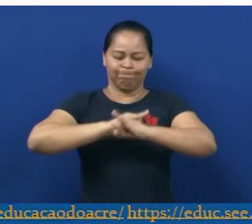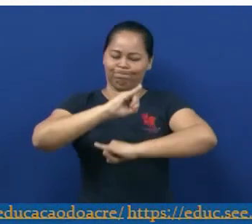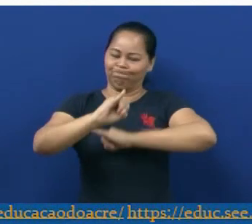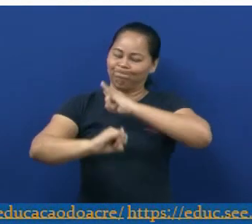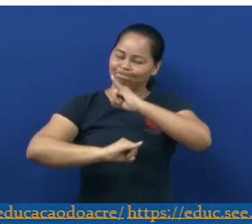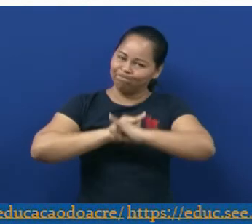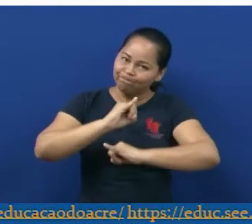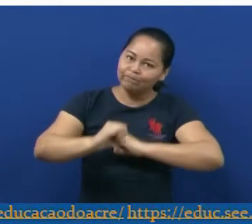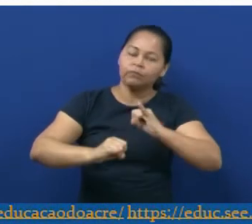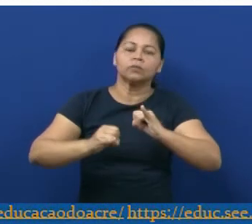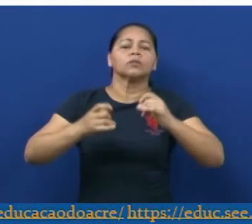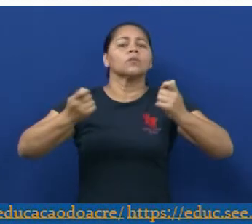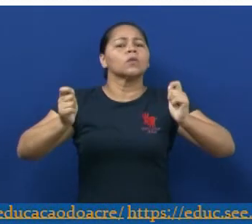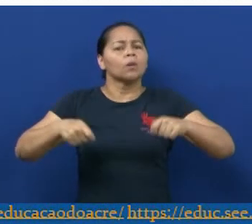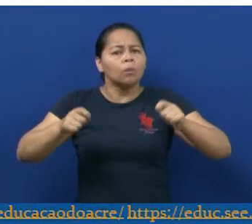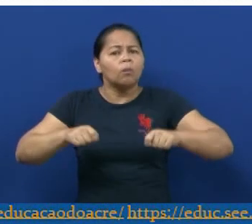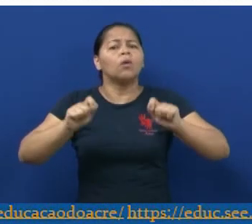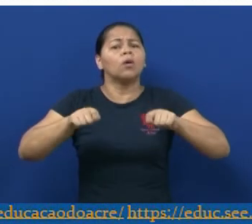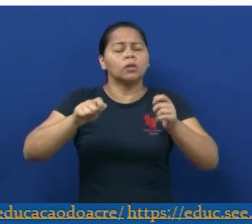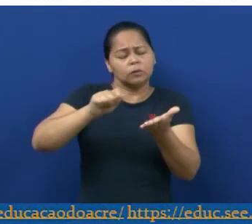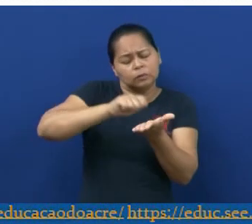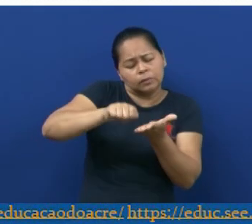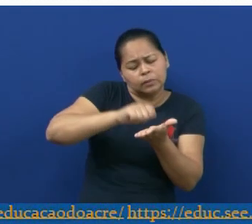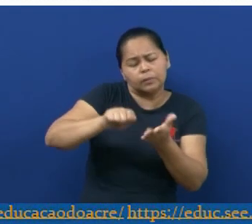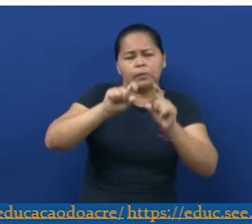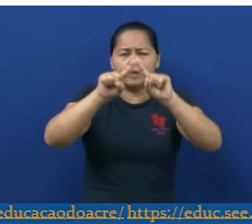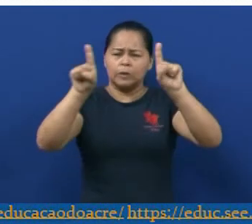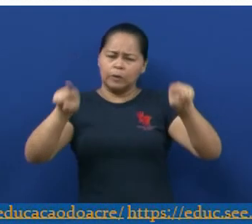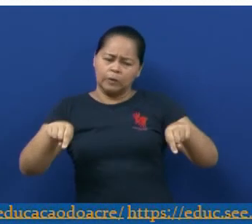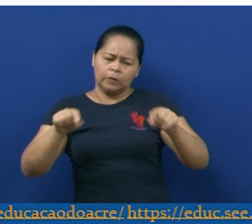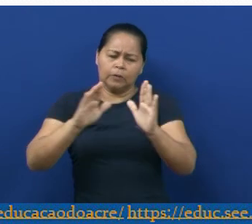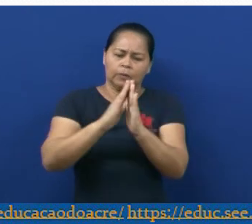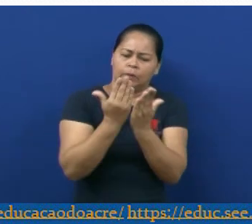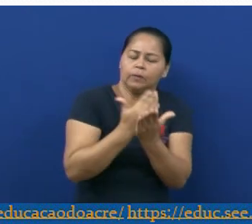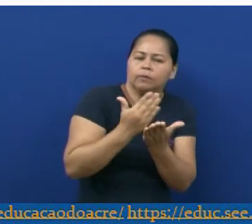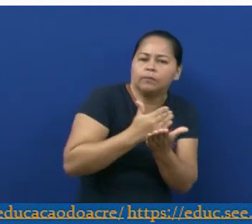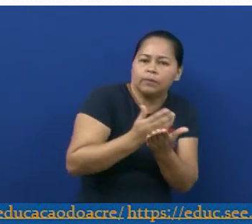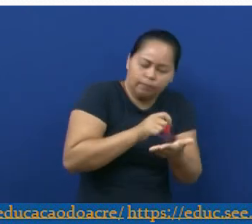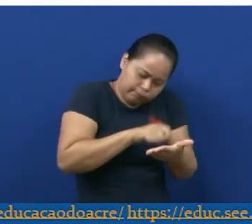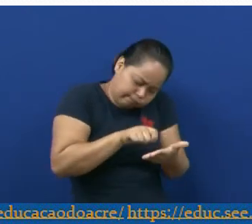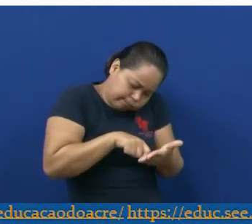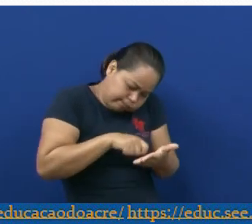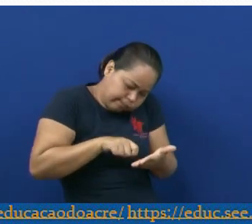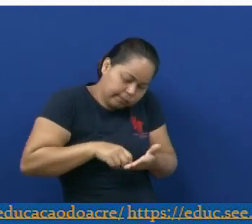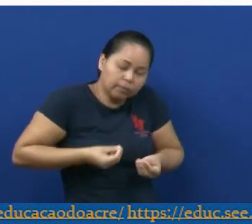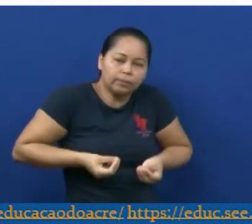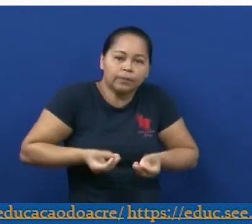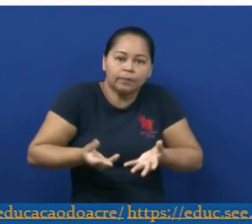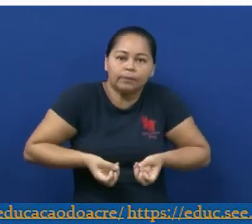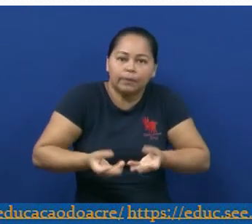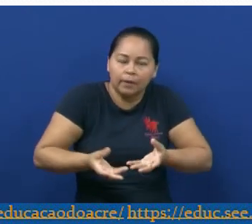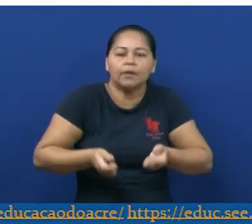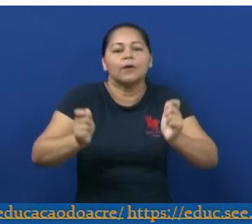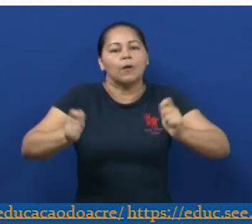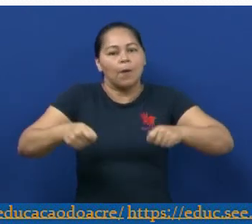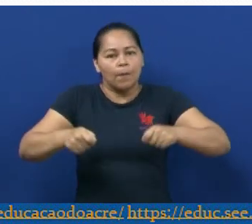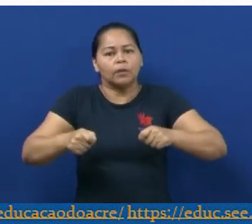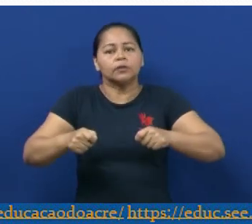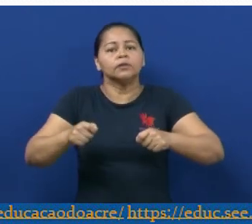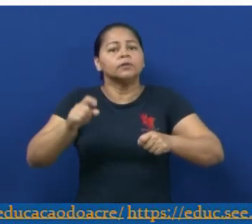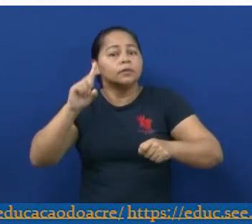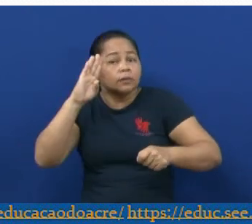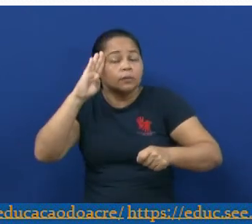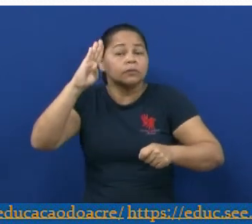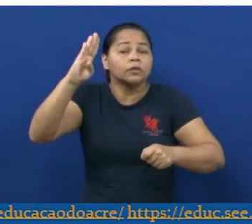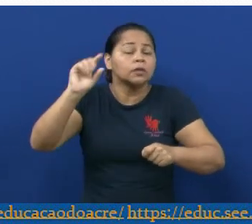internet, então, produzir folhetos, cartazes, cartilhas informativos sobre a importância de lavar frequentemente as mãos